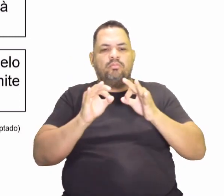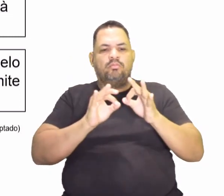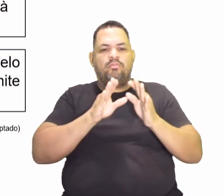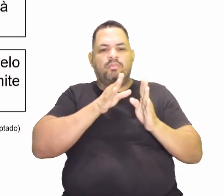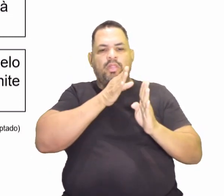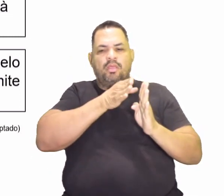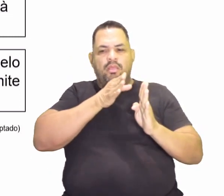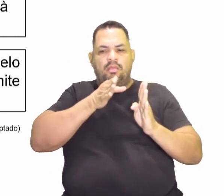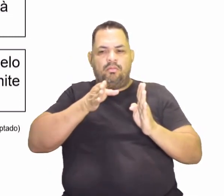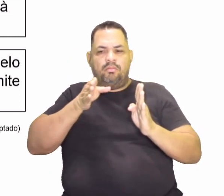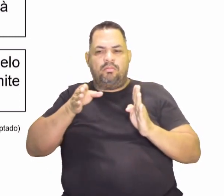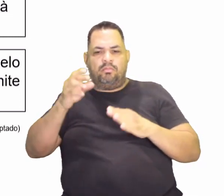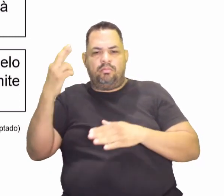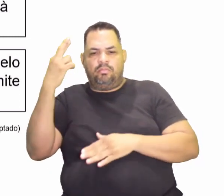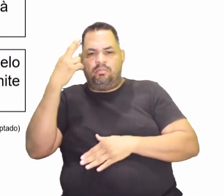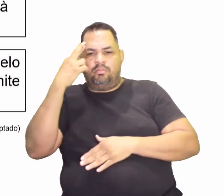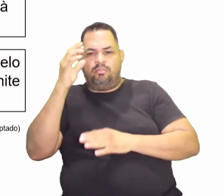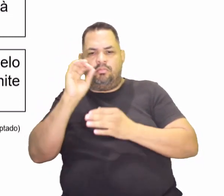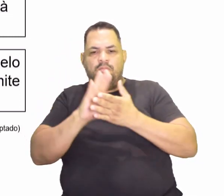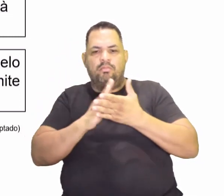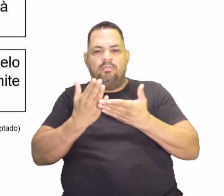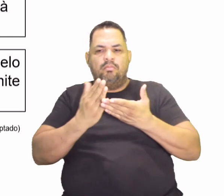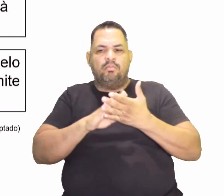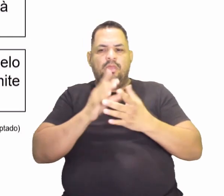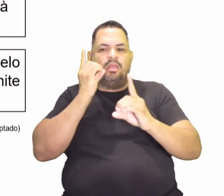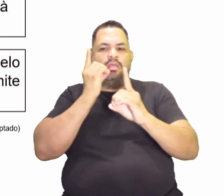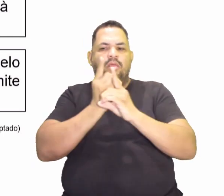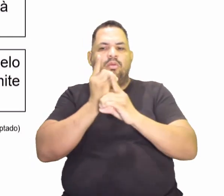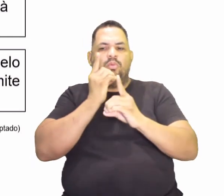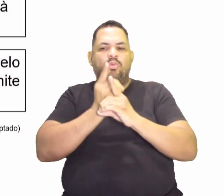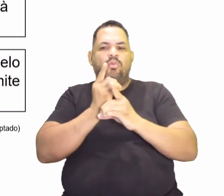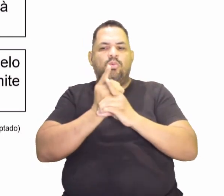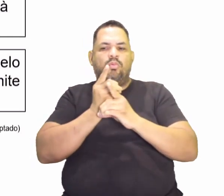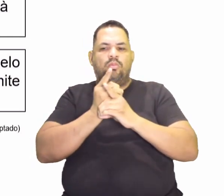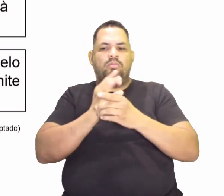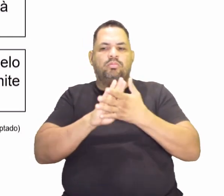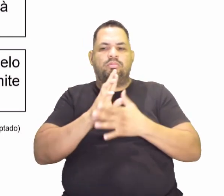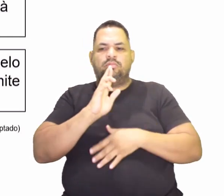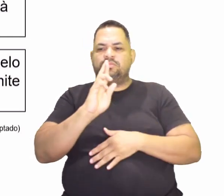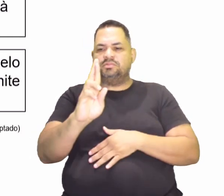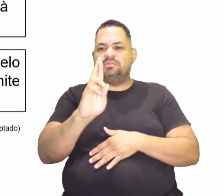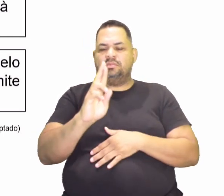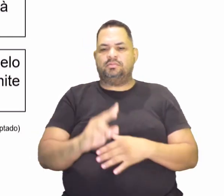estabelecer cadeias de razões para deduzir uma coisa de outra. Então tá aí.